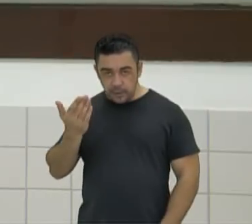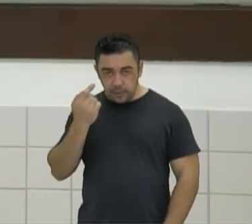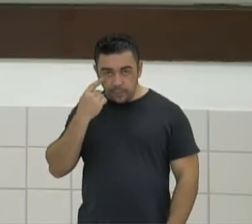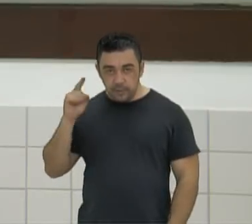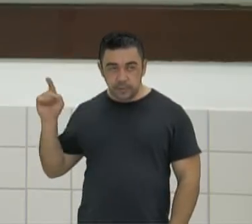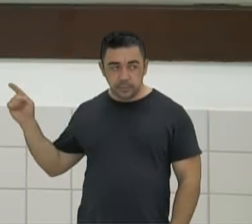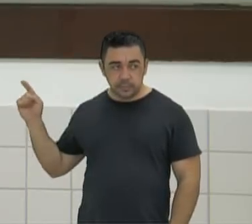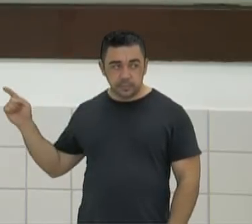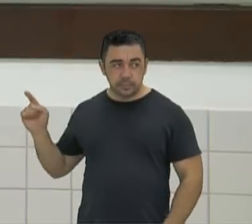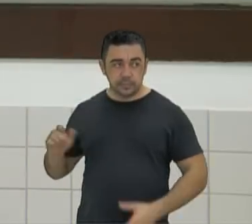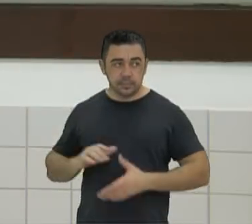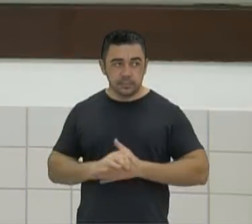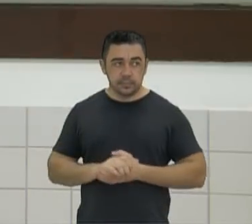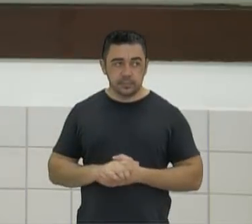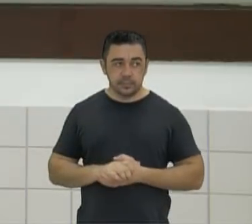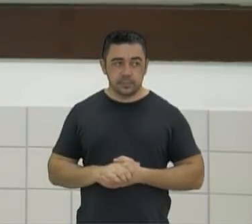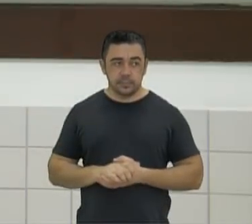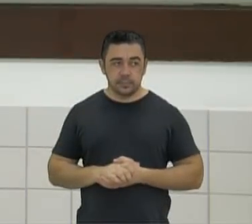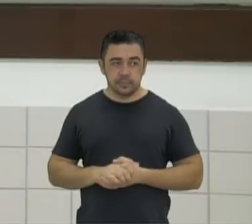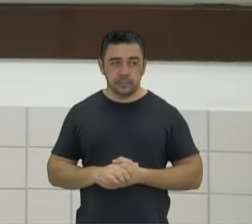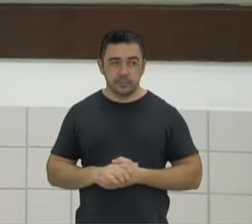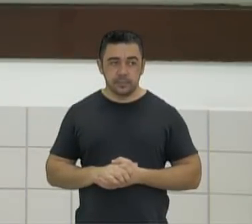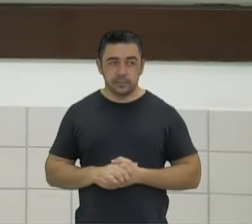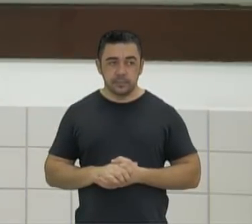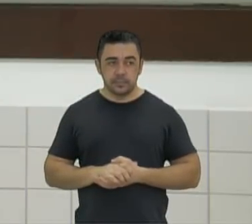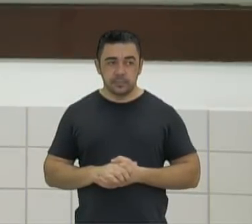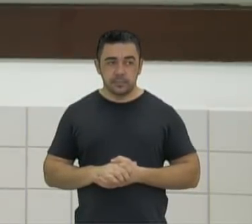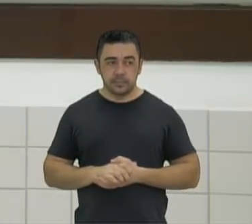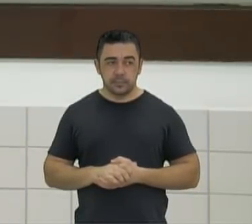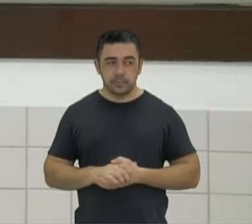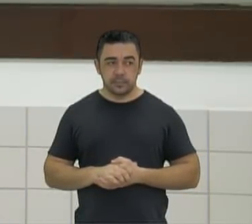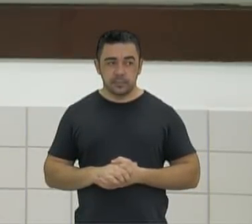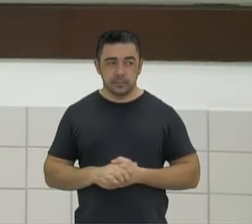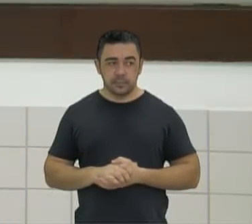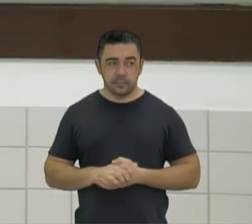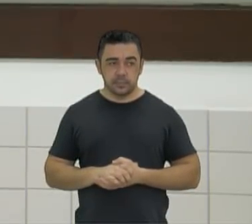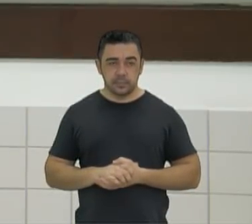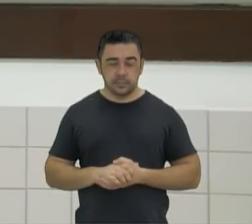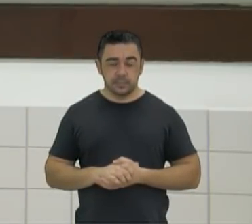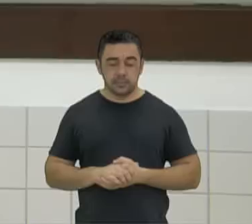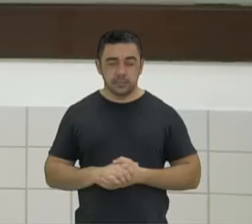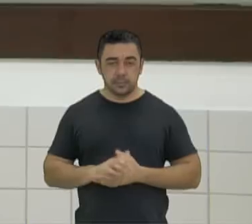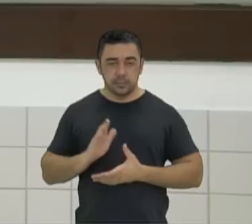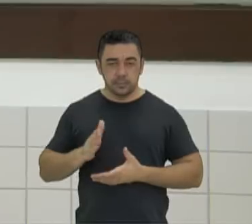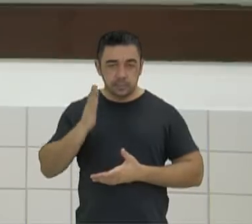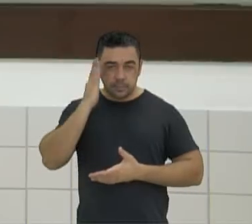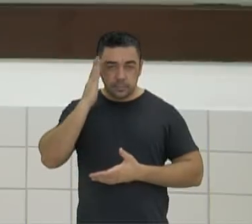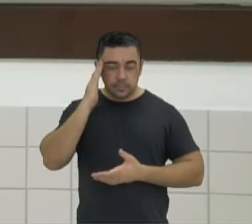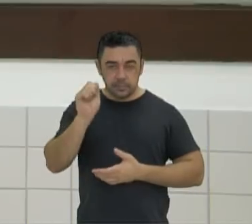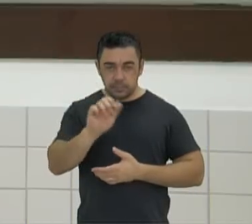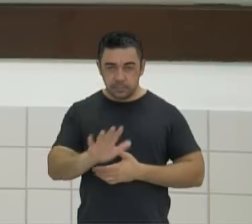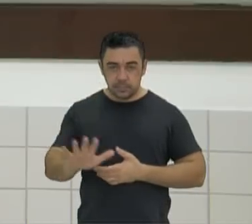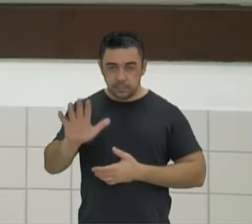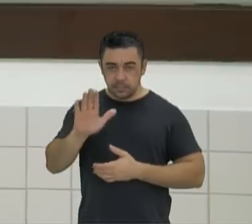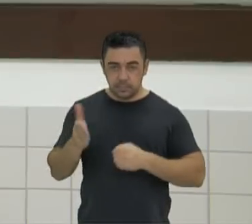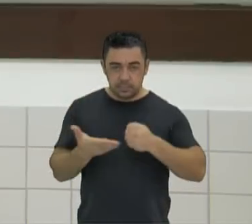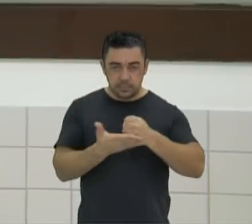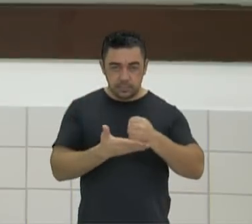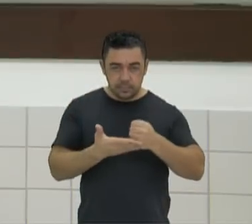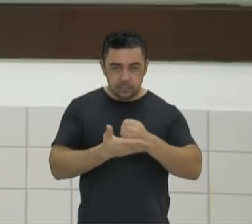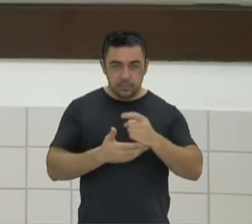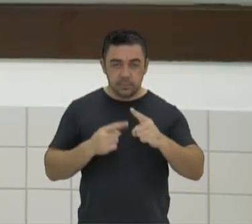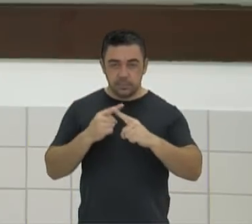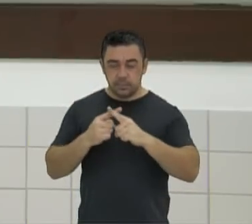tá? Venham comigo. Então, olha lá. A gente sabe que a área é a base vezes